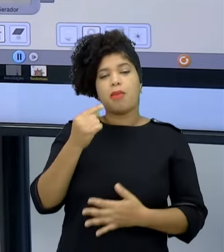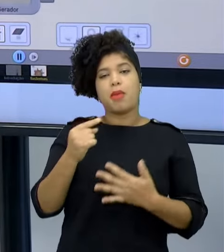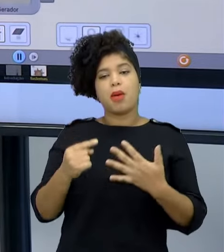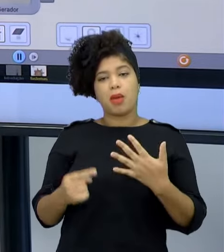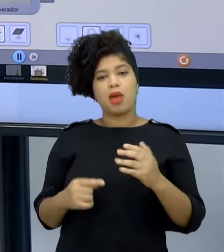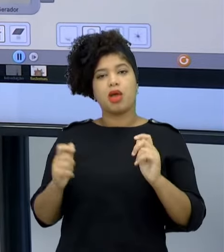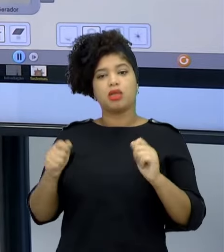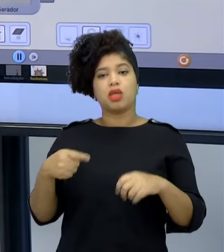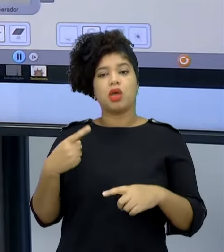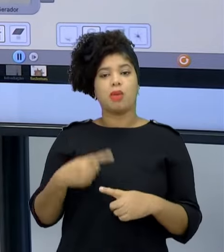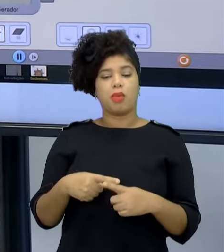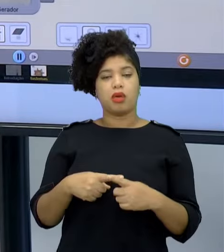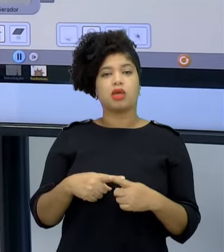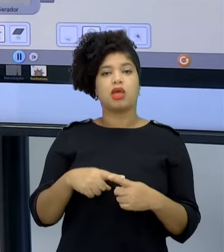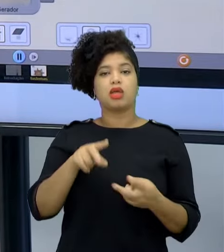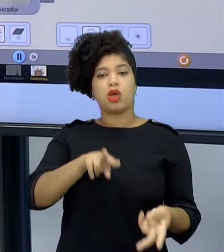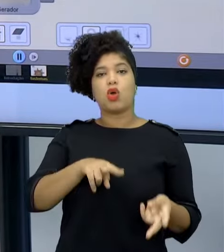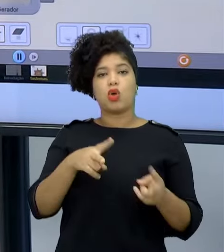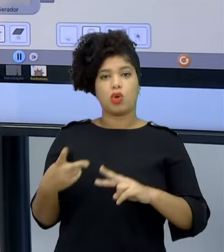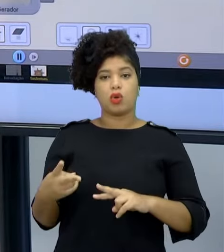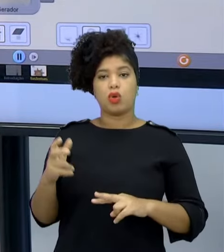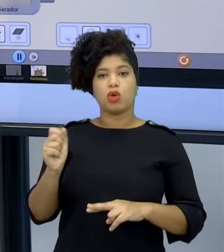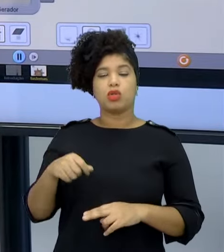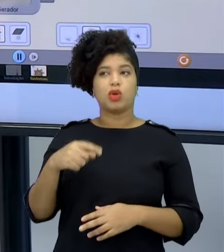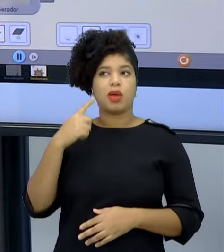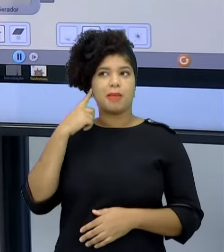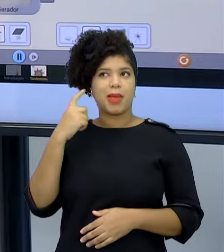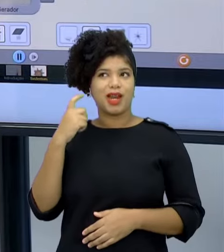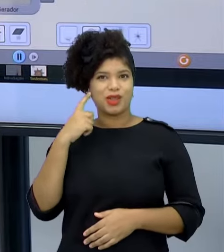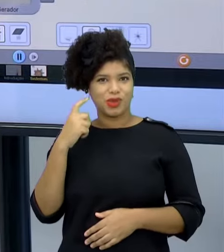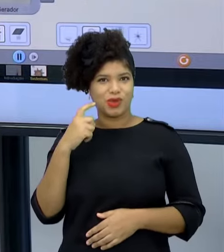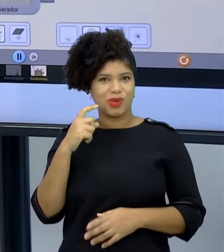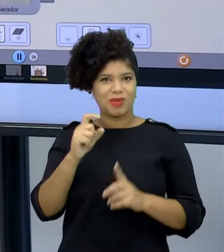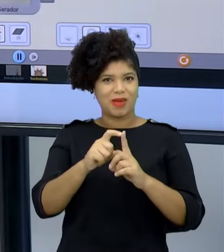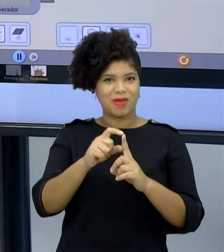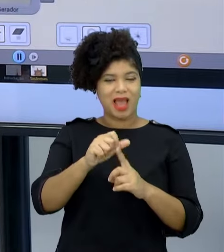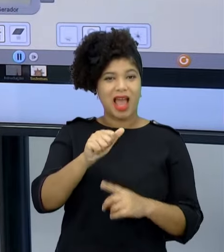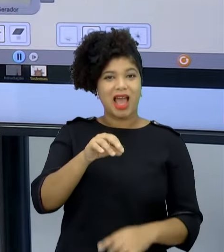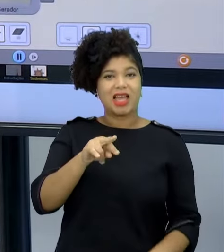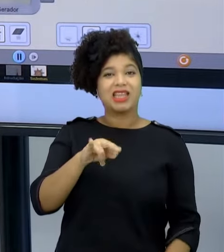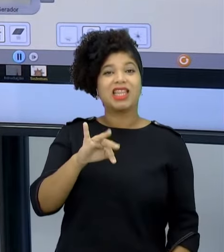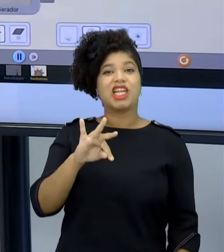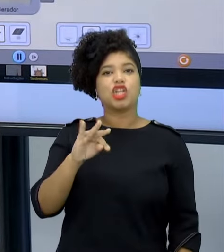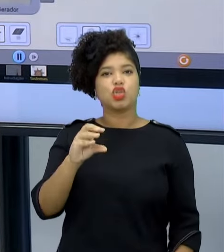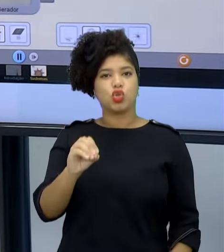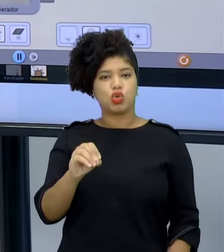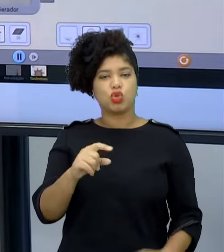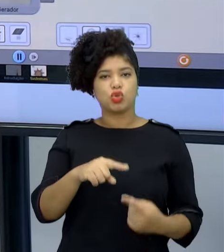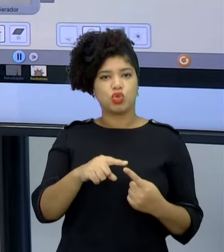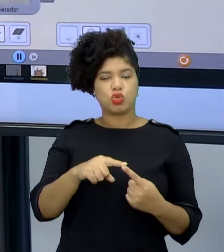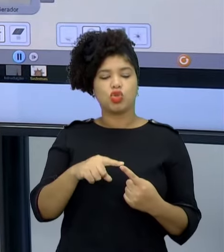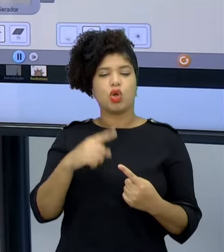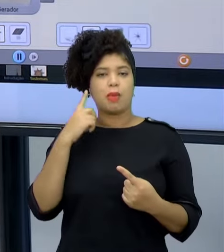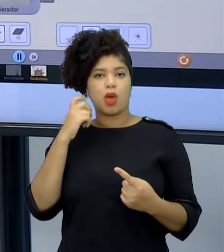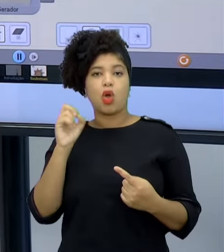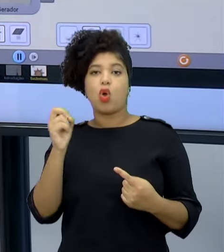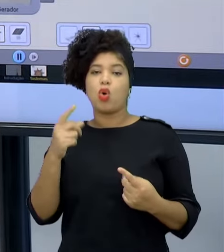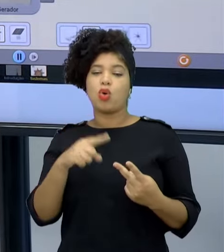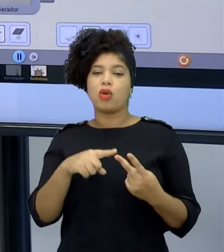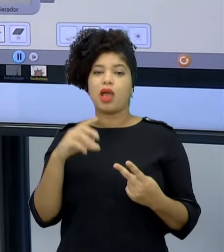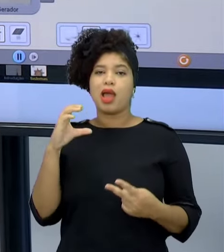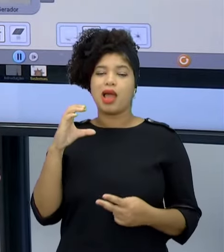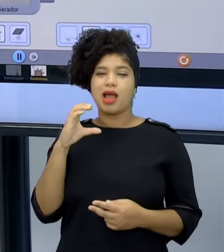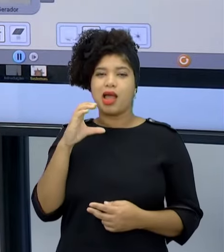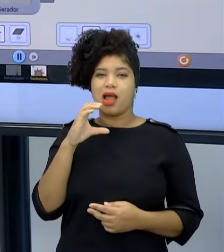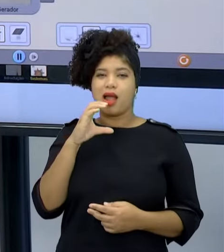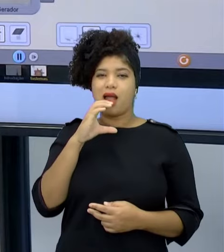porque o atrito pode ser transformado em som e pode ser transformado em calor. Aí, de repente, isso daí você curte lá um barulhinho do